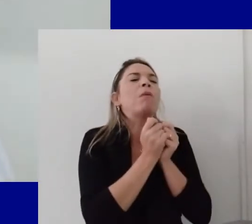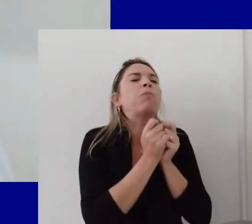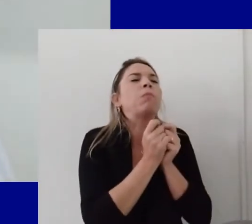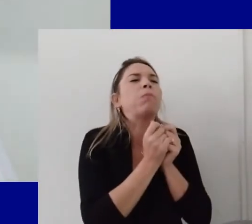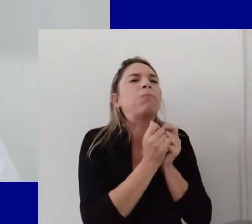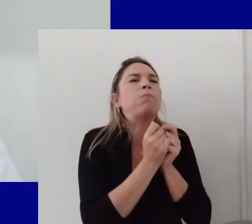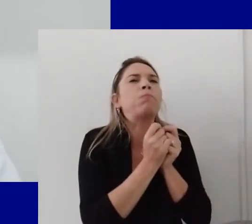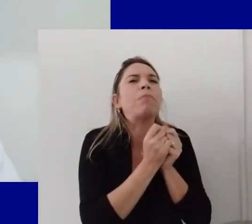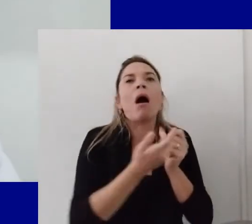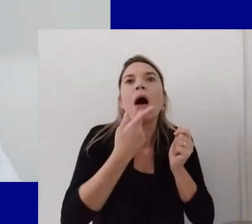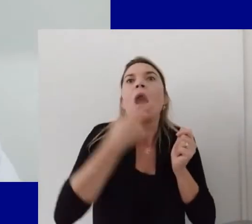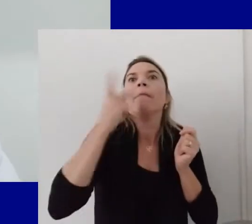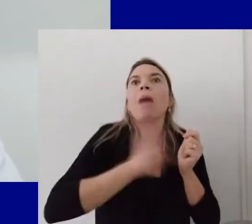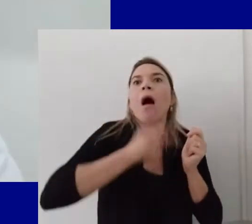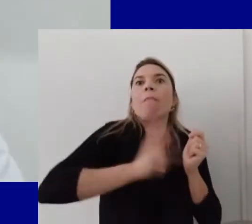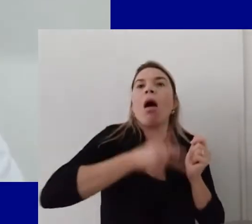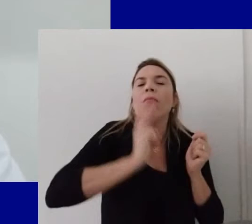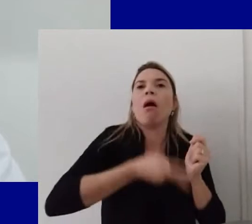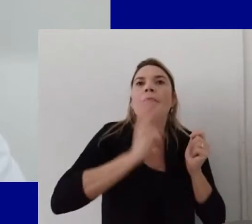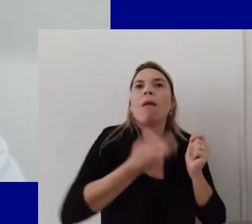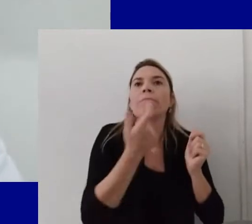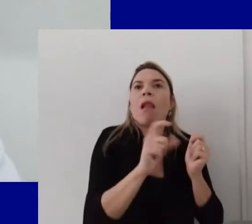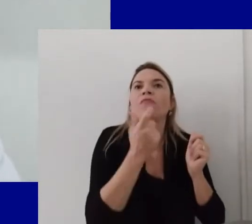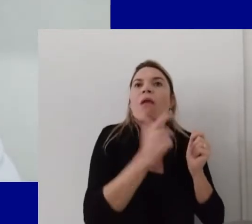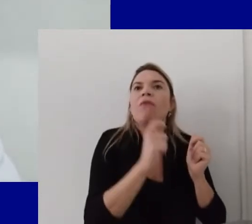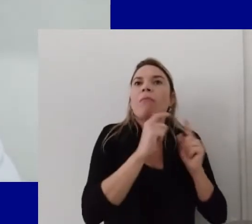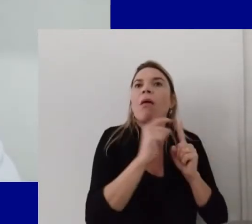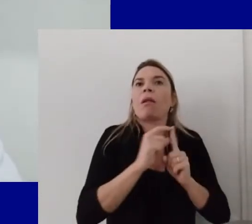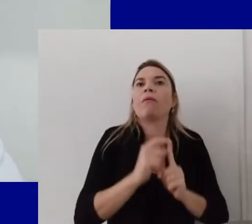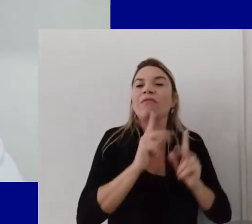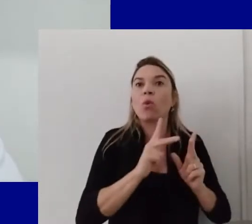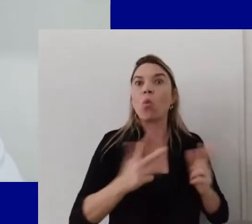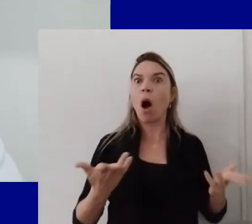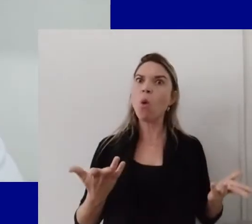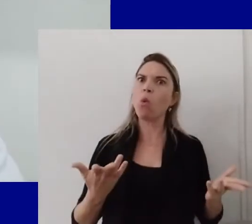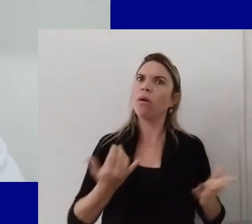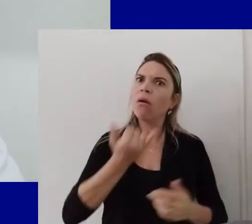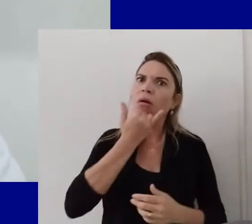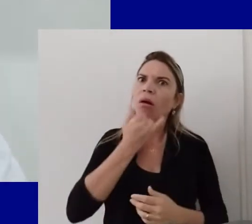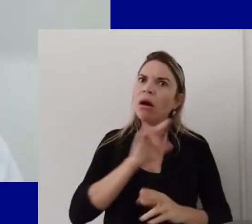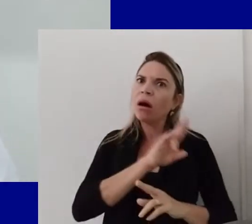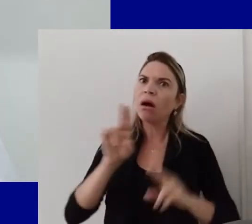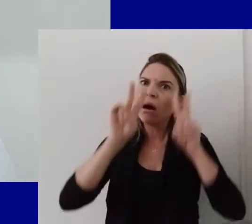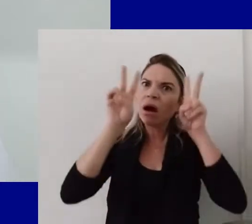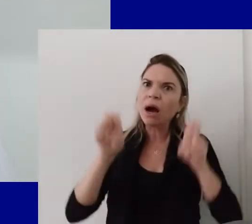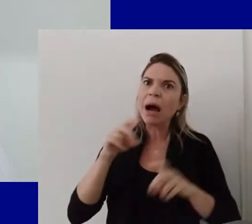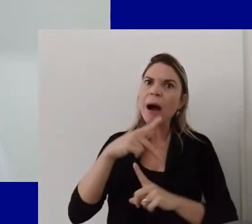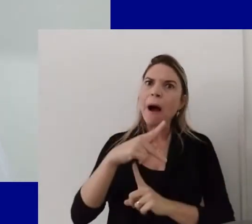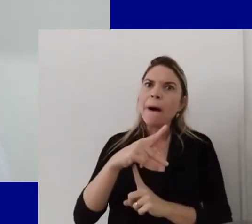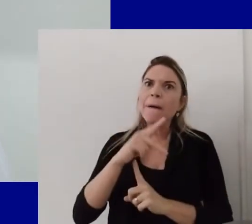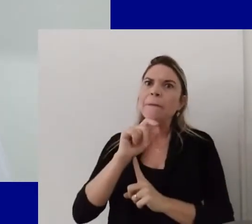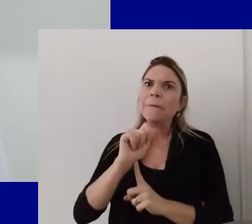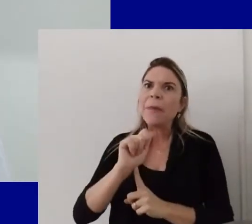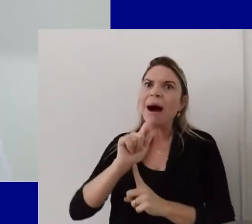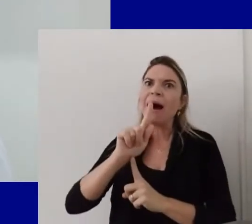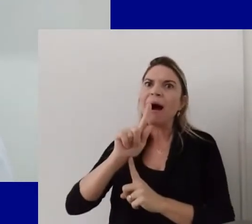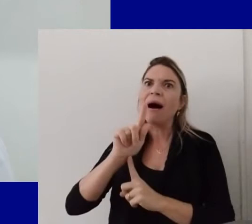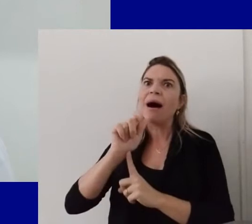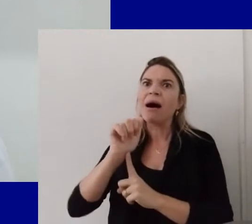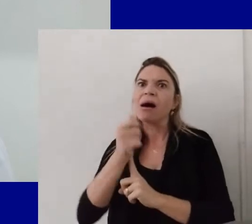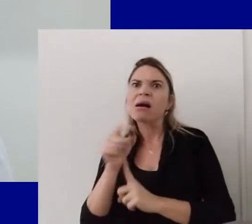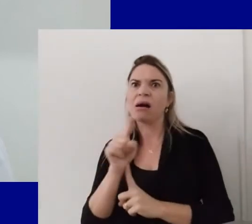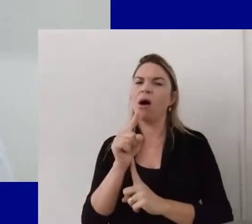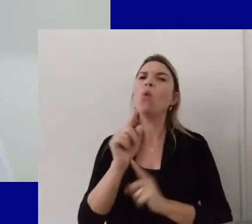paganismo. Jesus disse no versículo 8, texto que nós já lemos, nós devemos orar a Deus como nosso